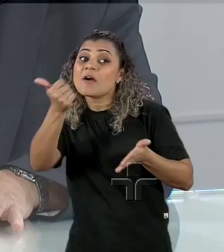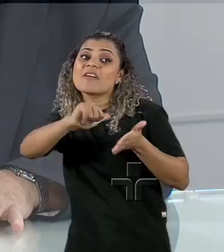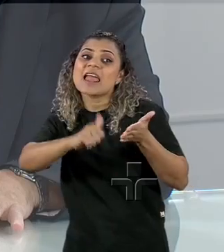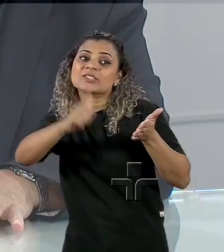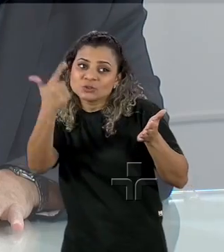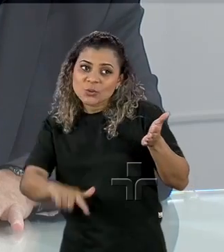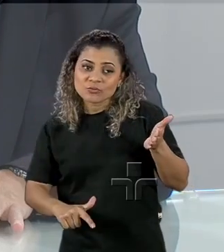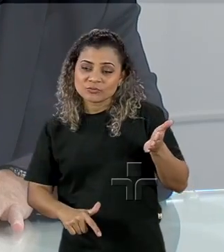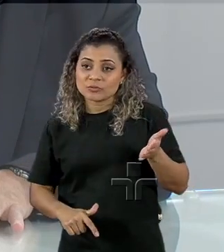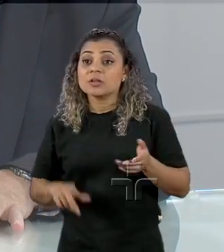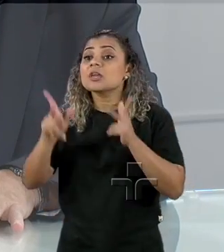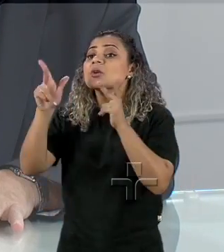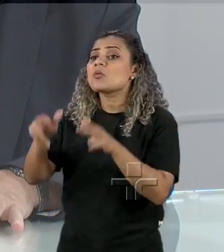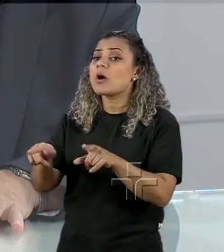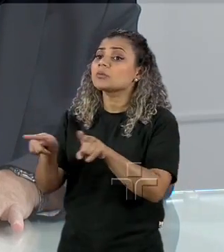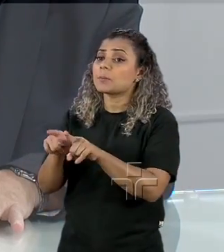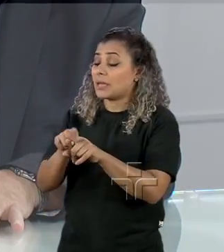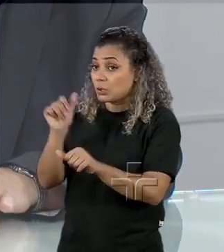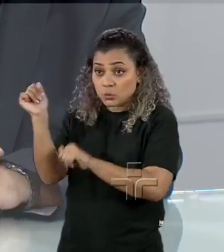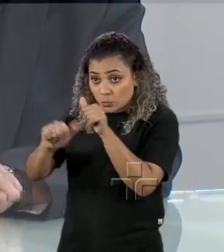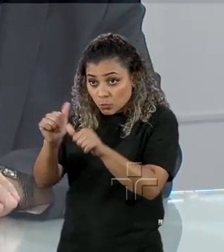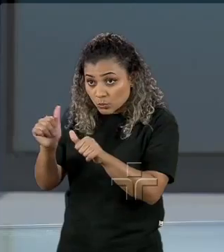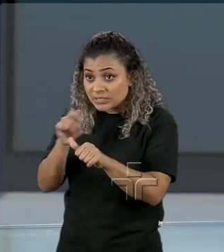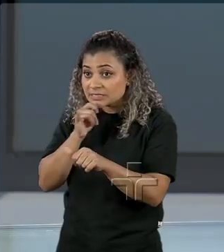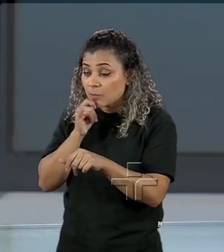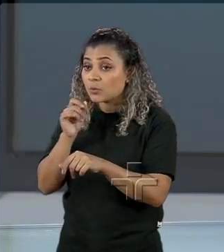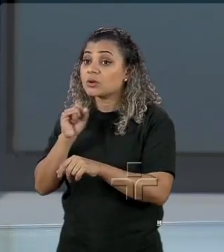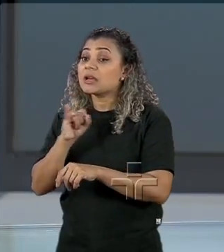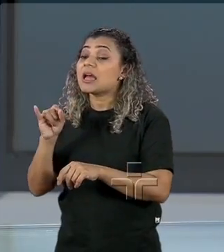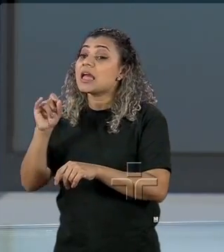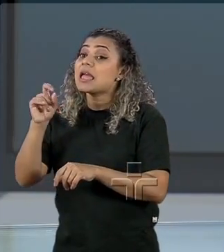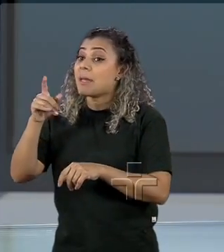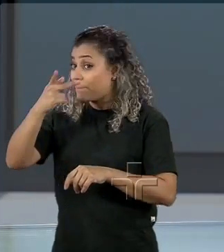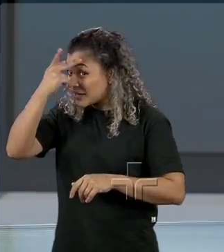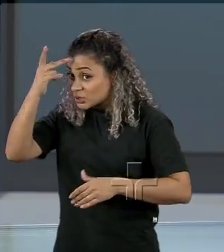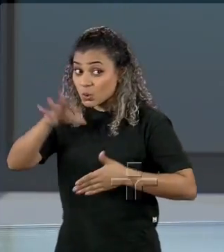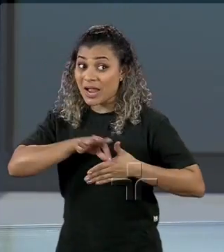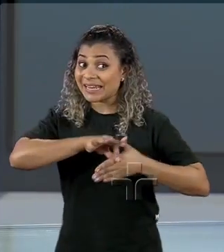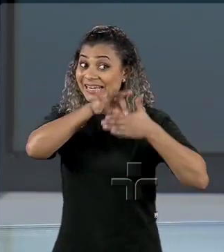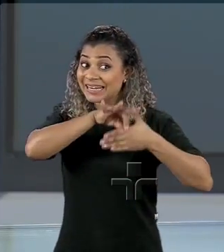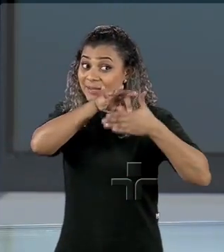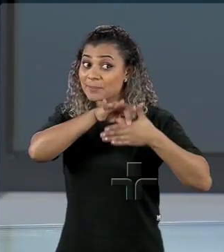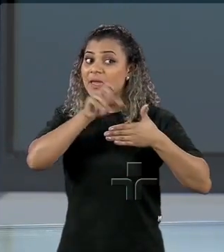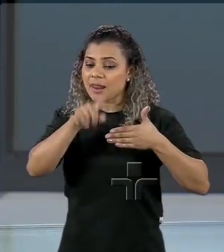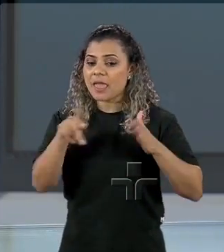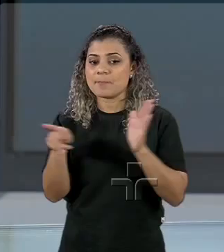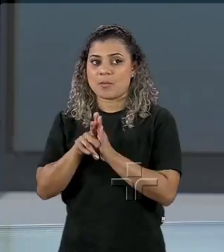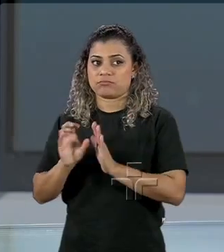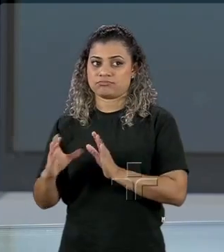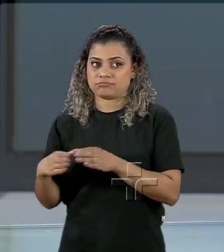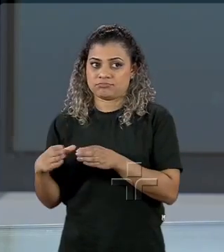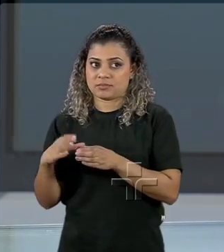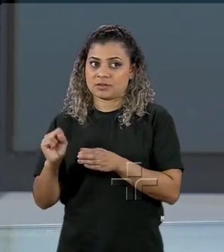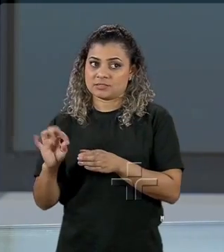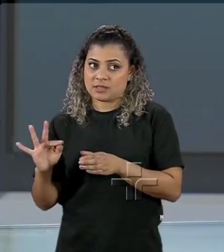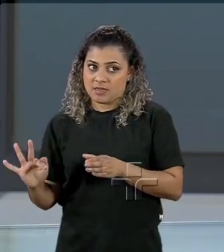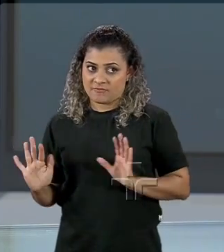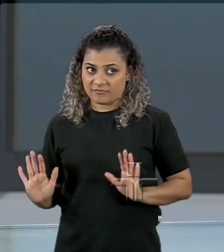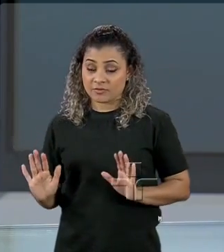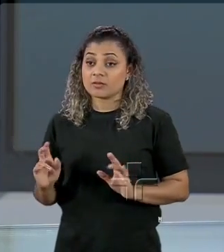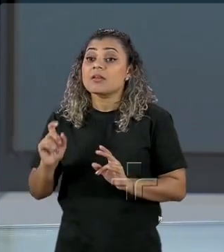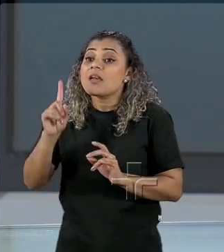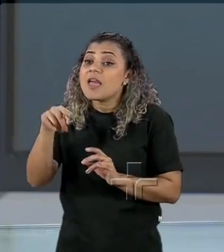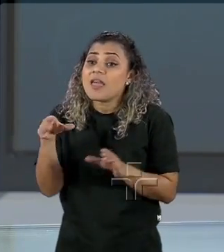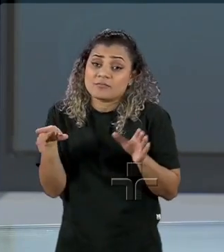Fachin, isso não altera a soltura. Quem delibera é a própria corte. Como se trata de habeas corpus, que é um remédio